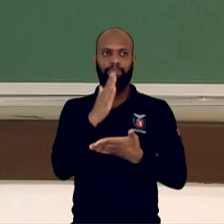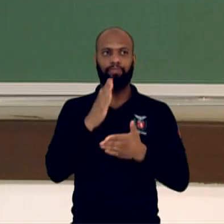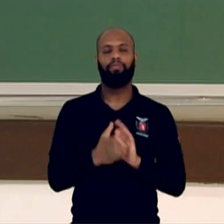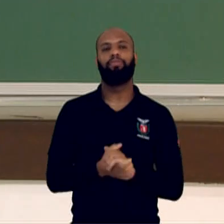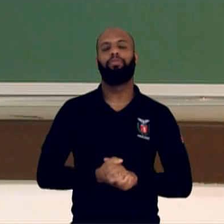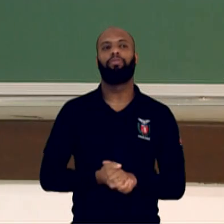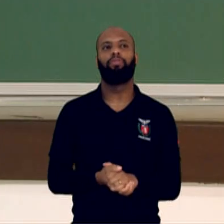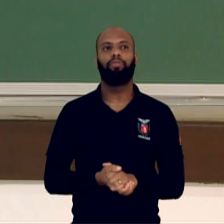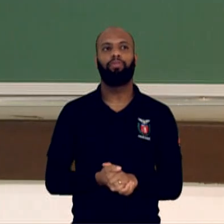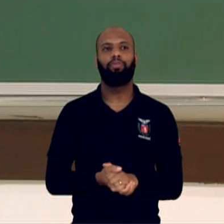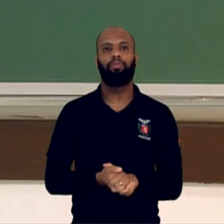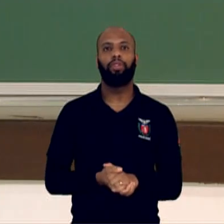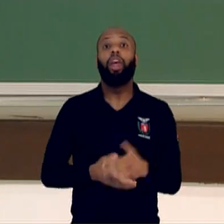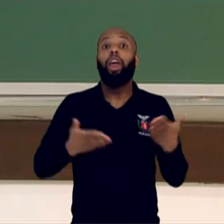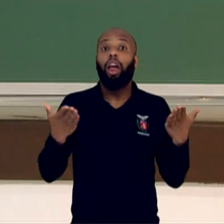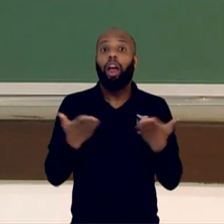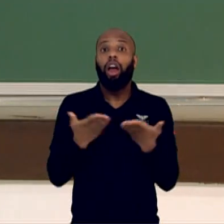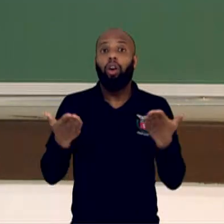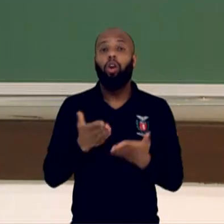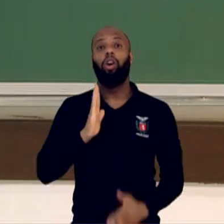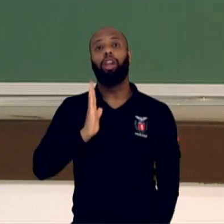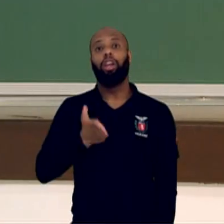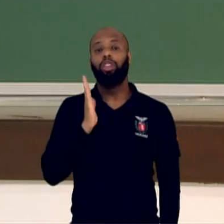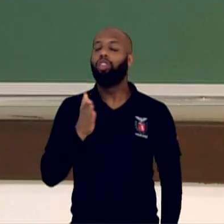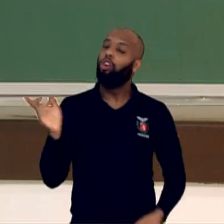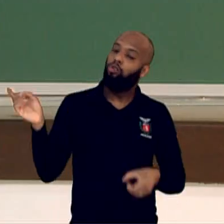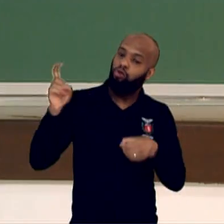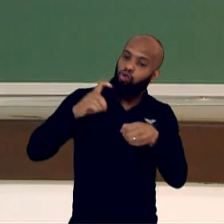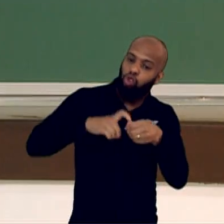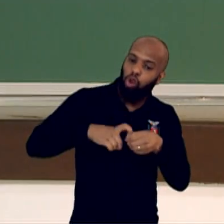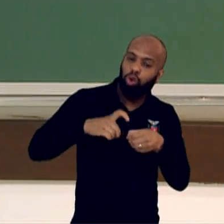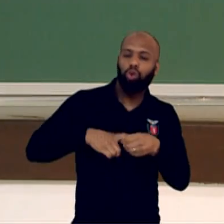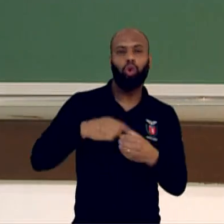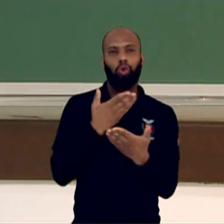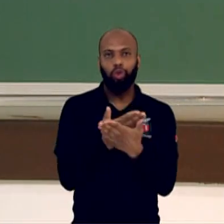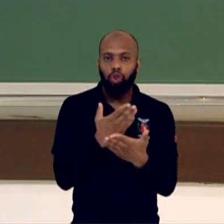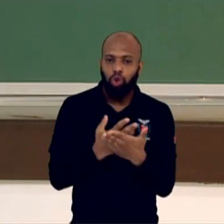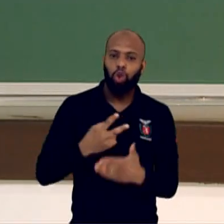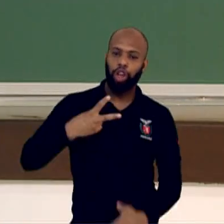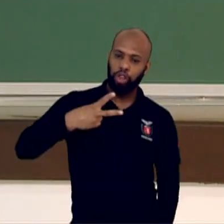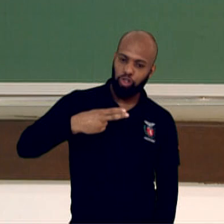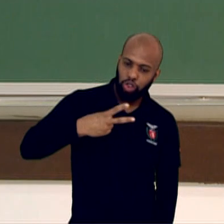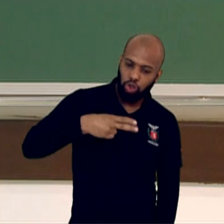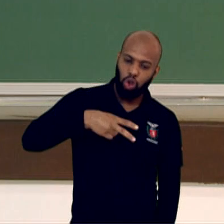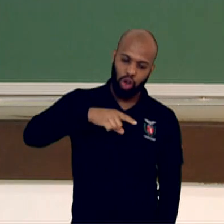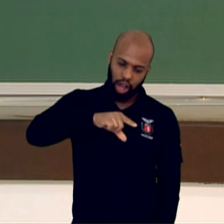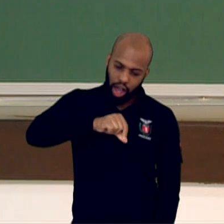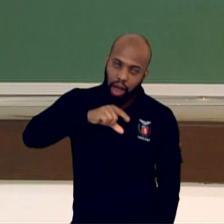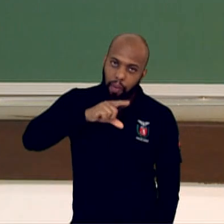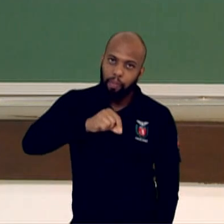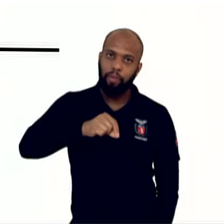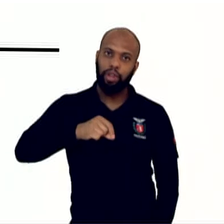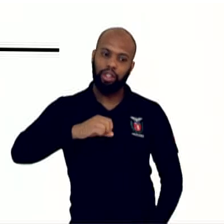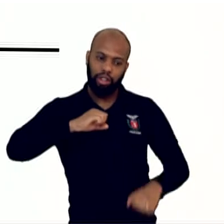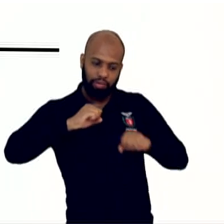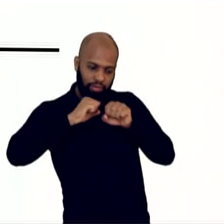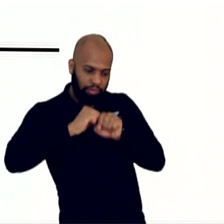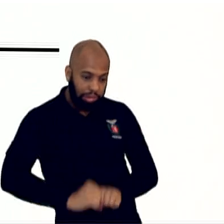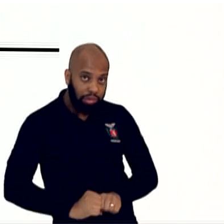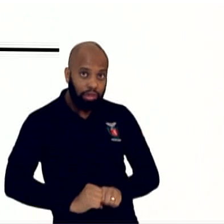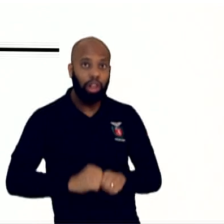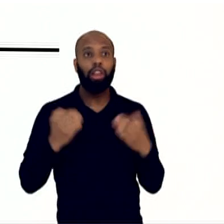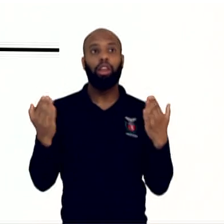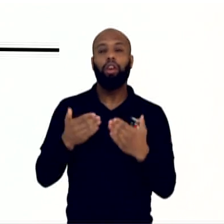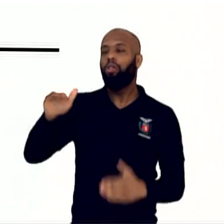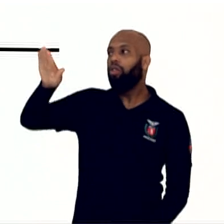certo? Agora que a gente já retomou as alavancas, vamos falar do plano inclinado. Tá? Então, plano inclinado, ele é usado